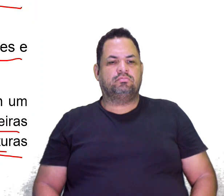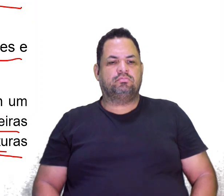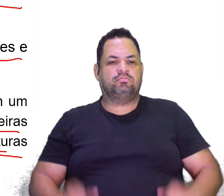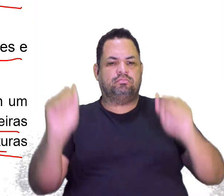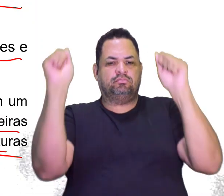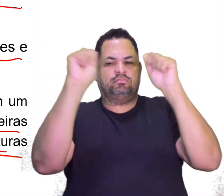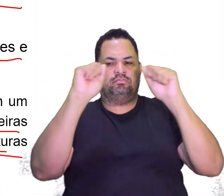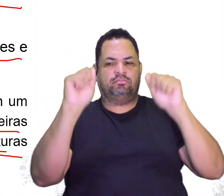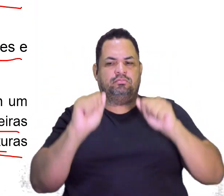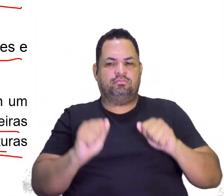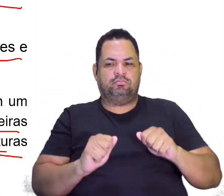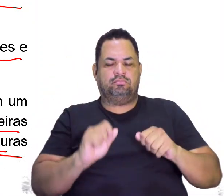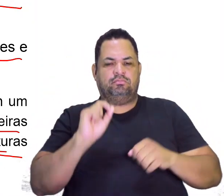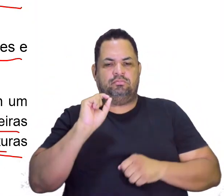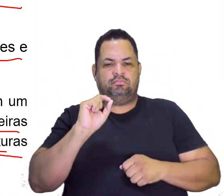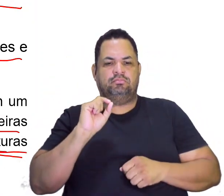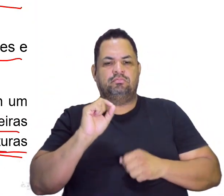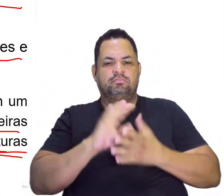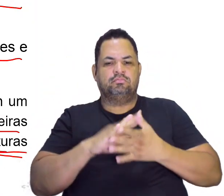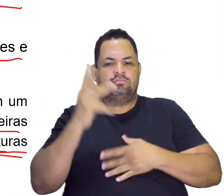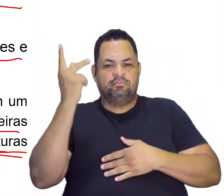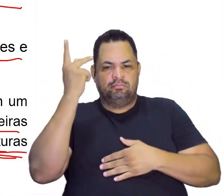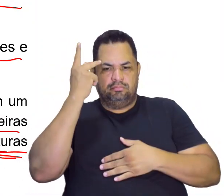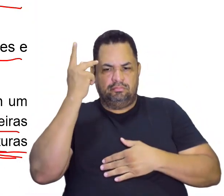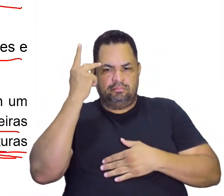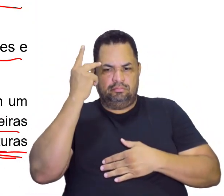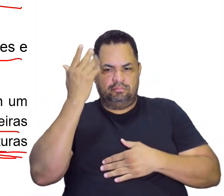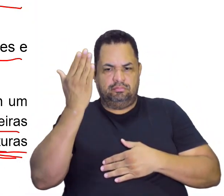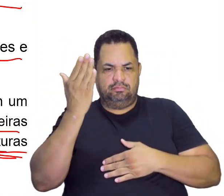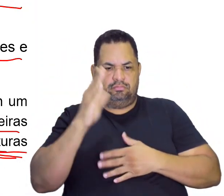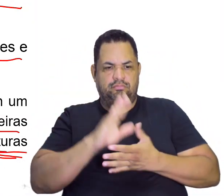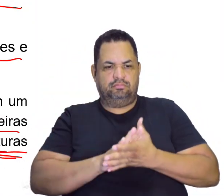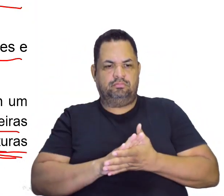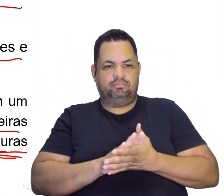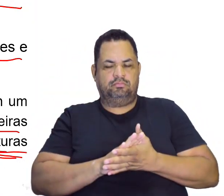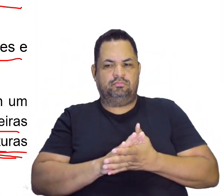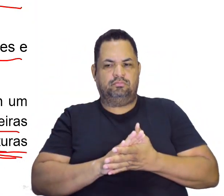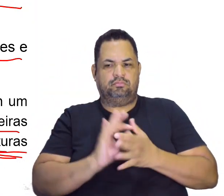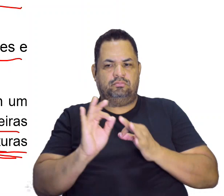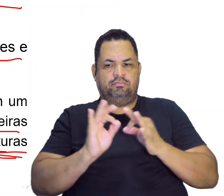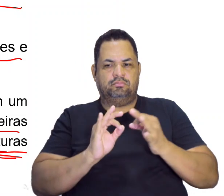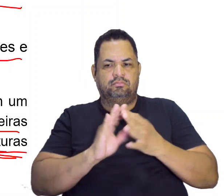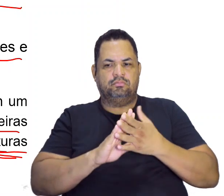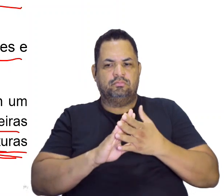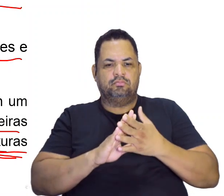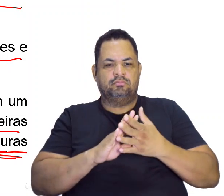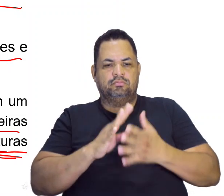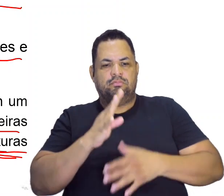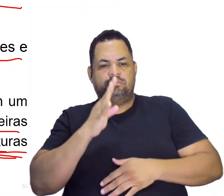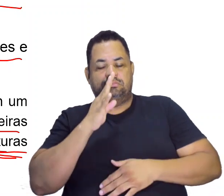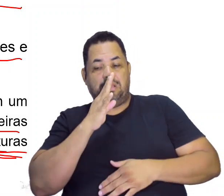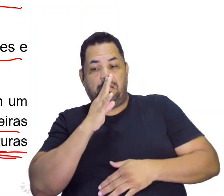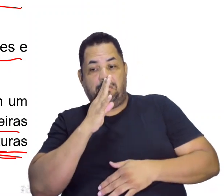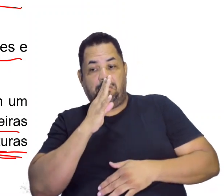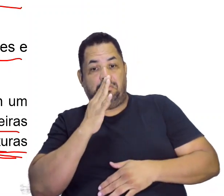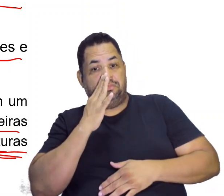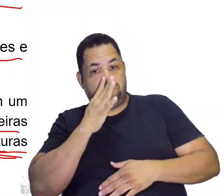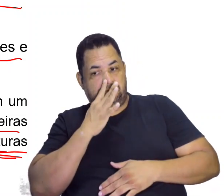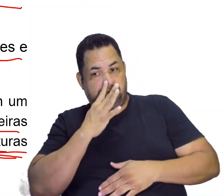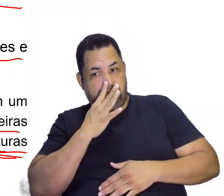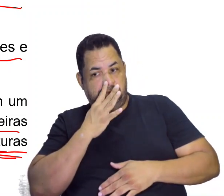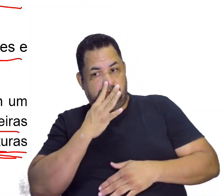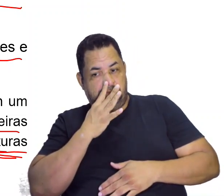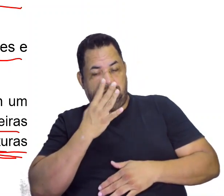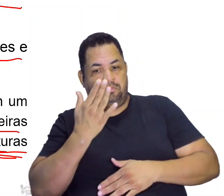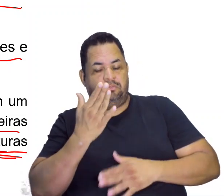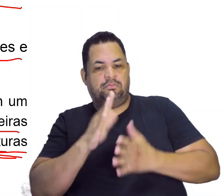esculturas, hoje em dia, estão em São Paulo, né? E são as que mais são admiradas. Mais